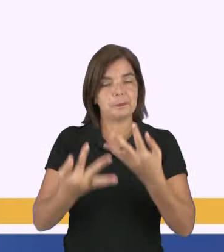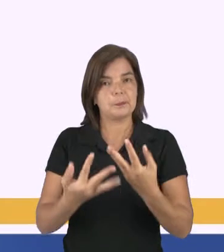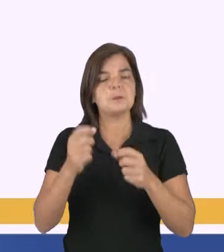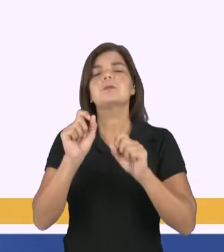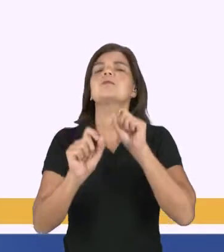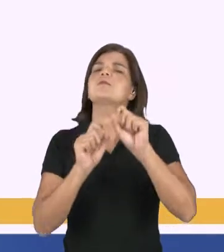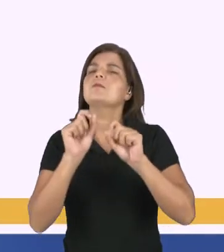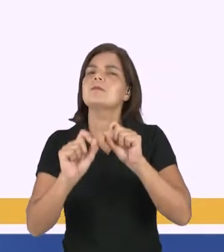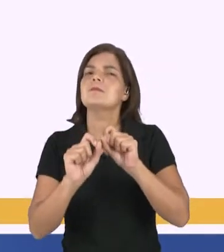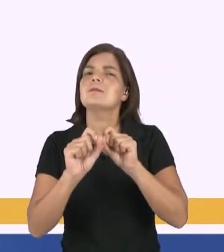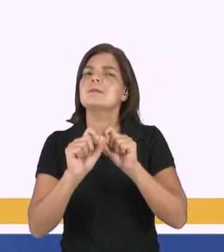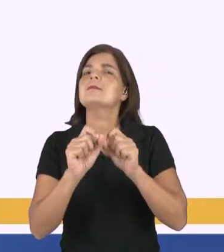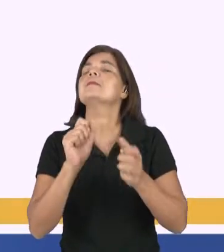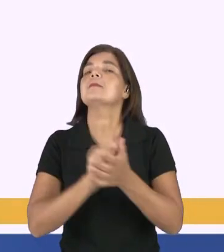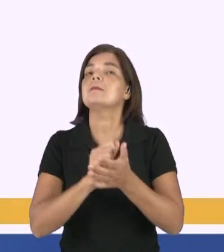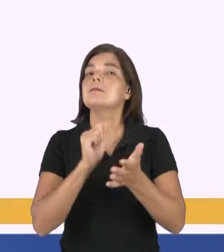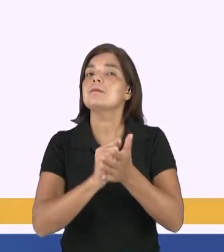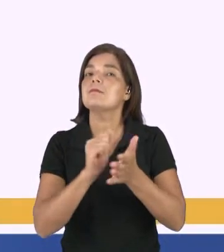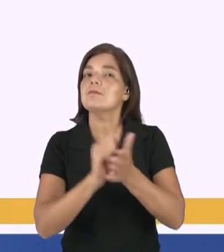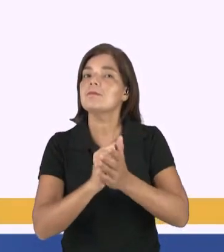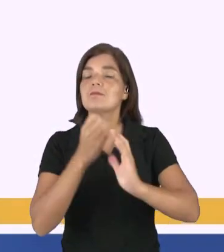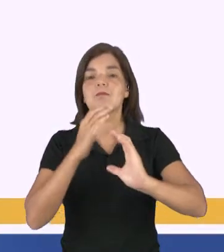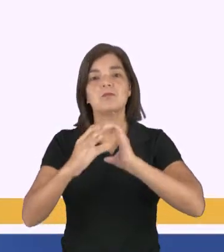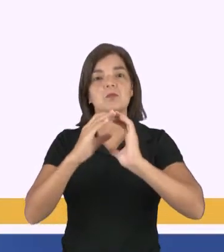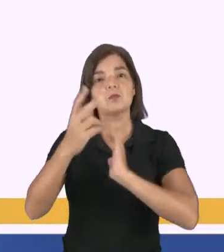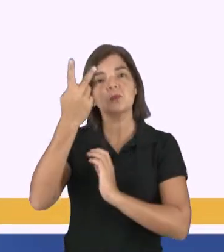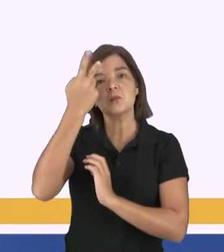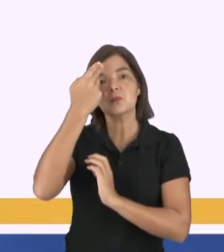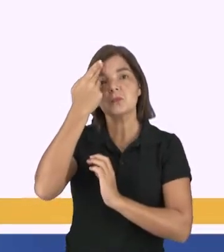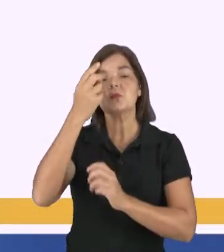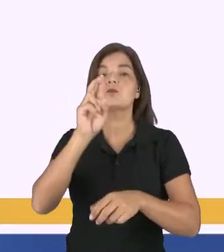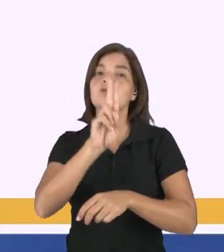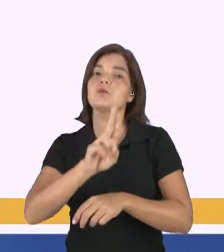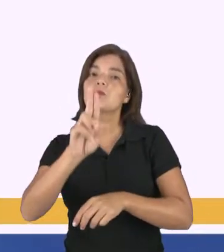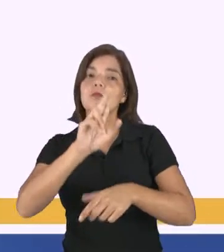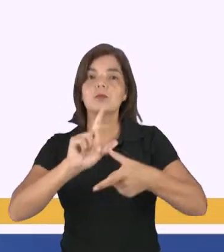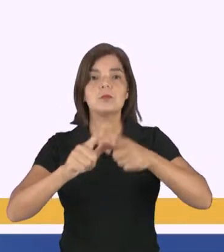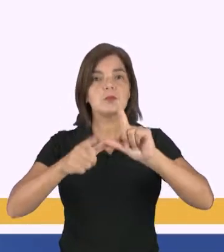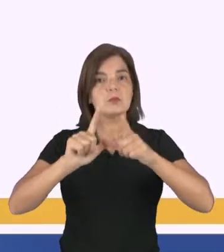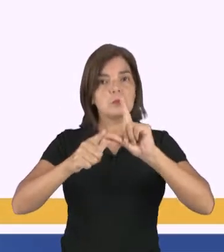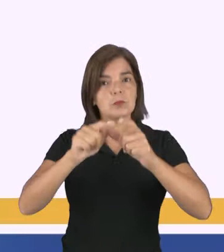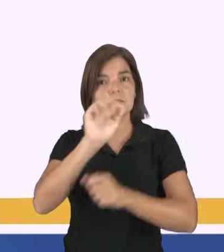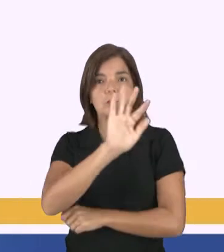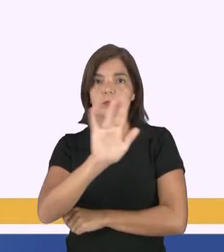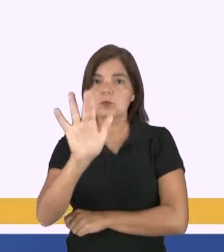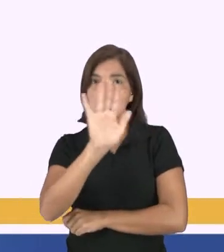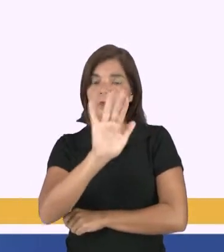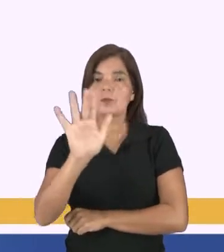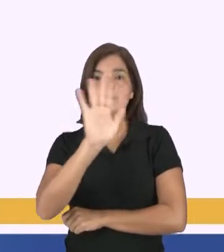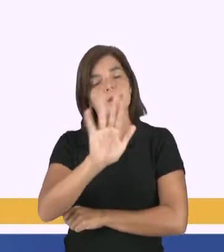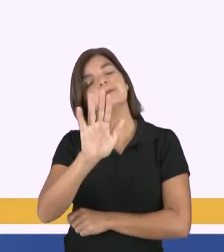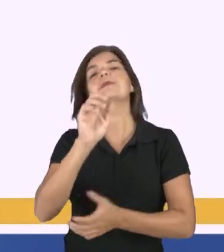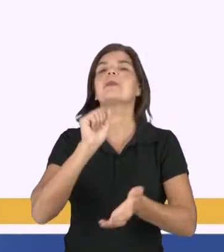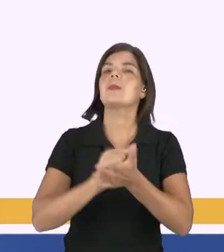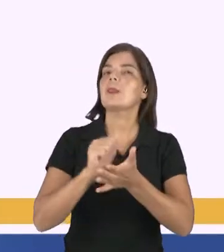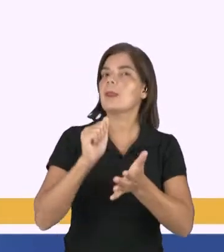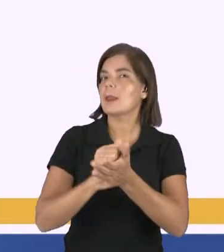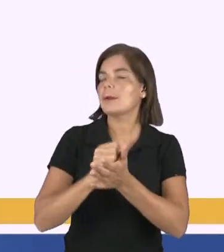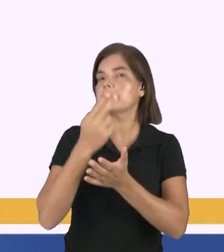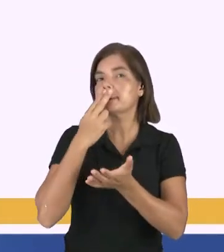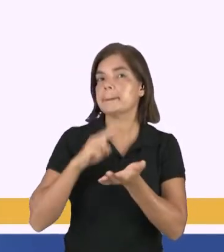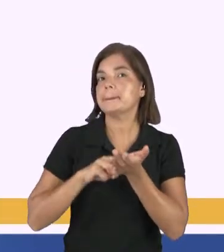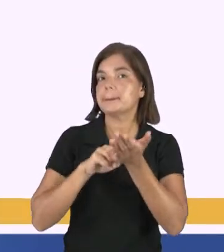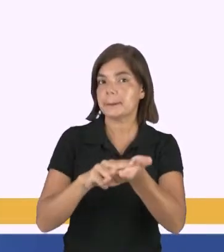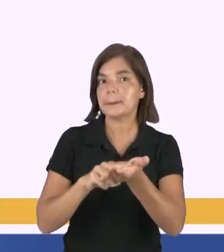sobre as notas né uma escrita normal USA letras né o alfabeto que a gente usa para escrever as